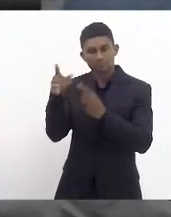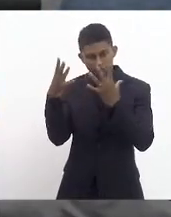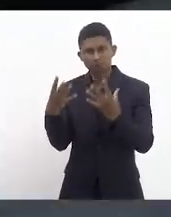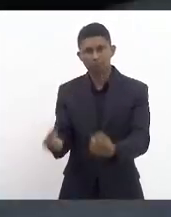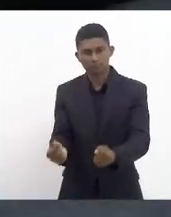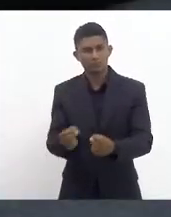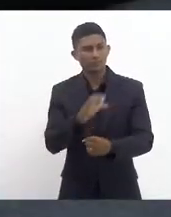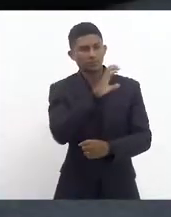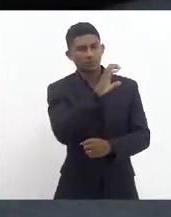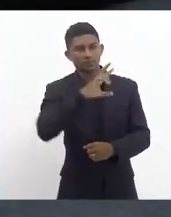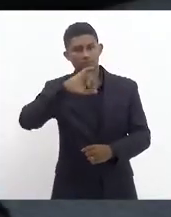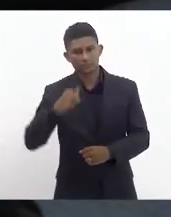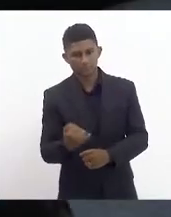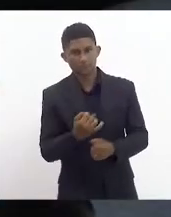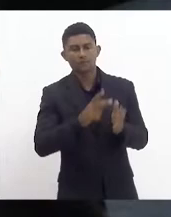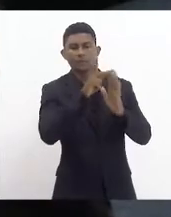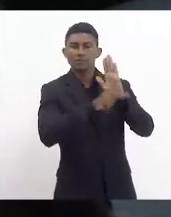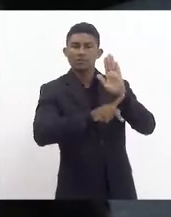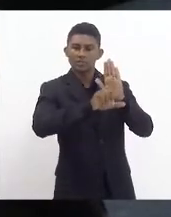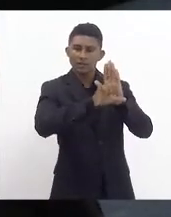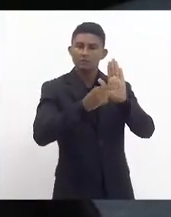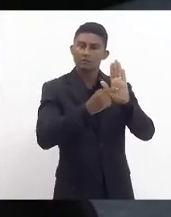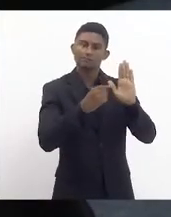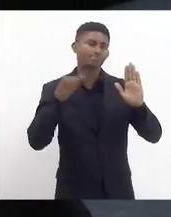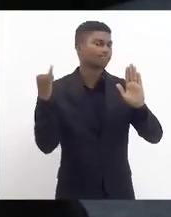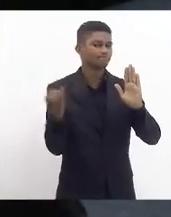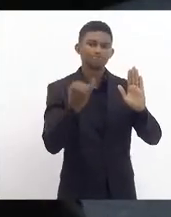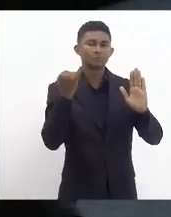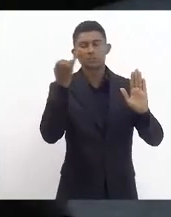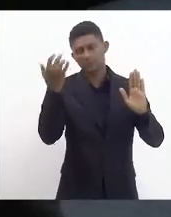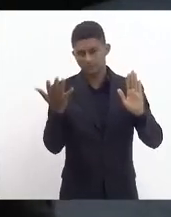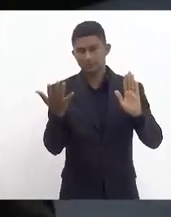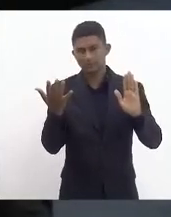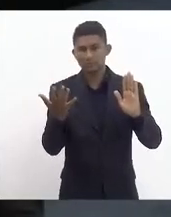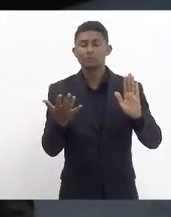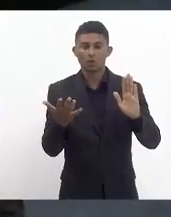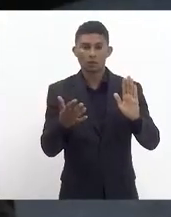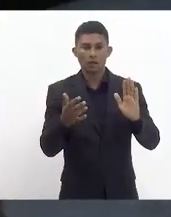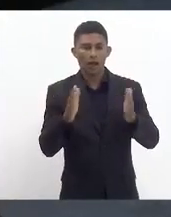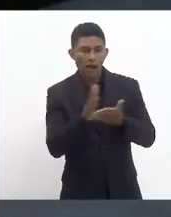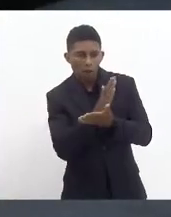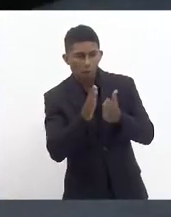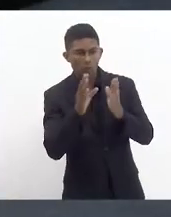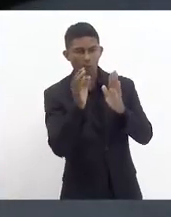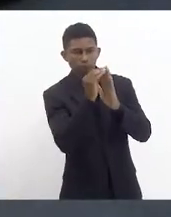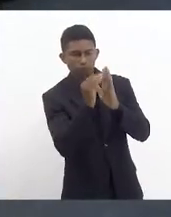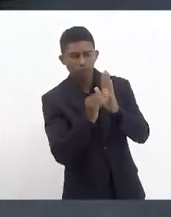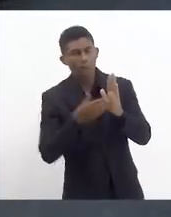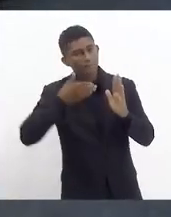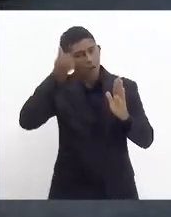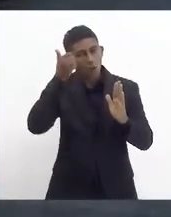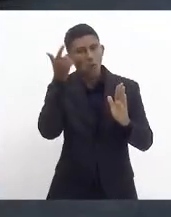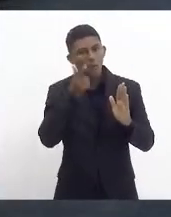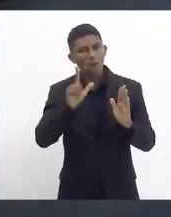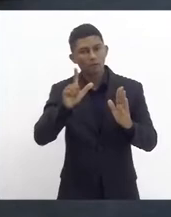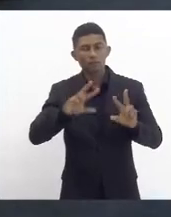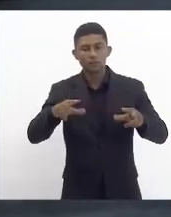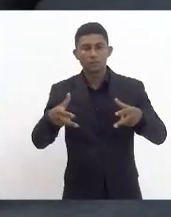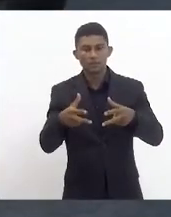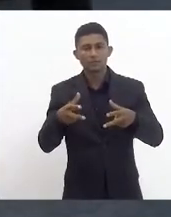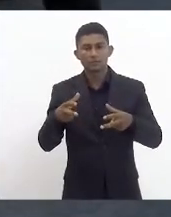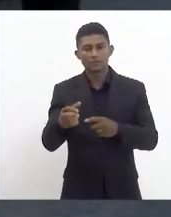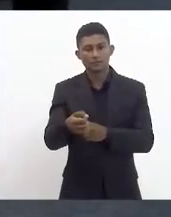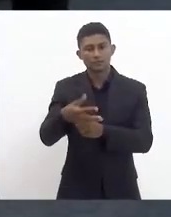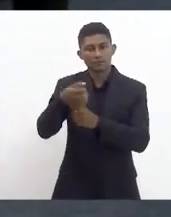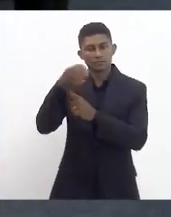Pela CCJ, o projeto é importante, com esses ajustes ele fica ainda melhor, então o parecer da Comissão de Ciência e Tecnologia